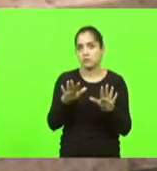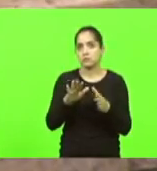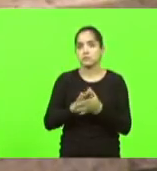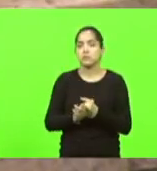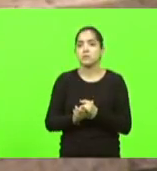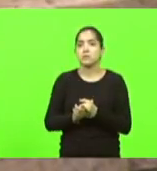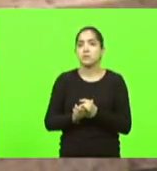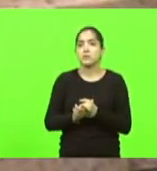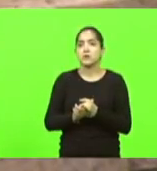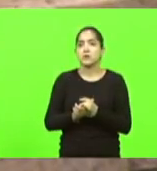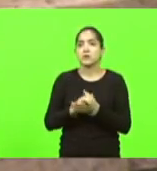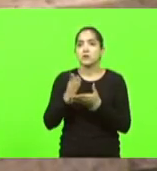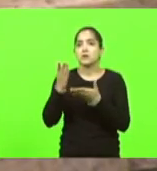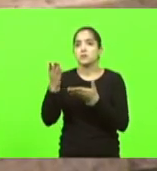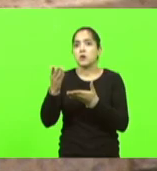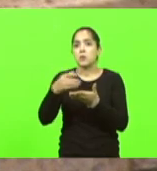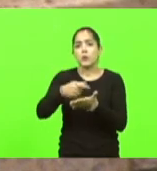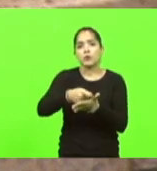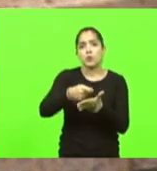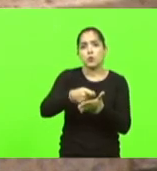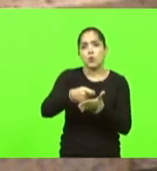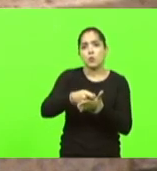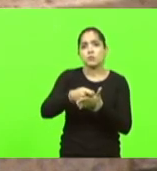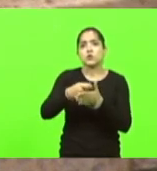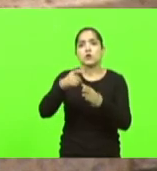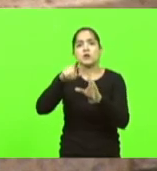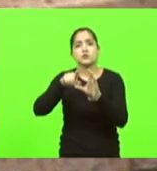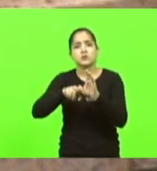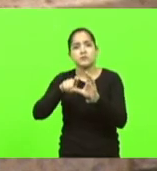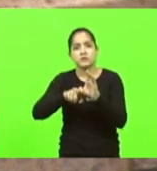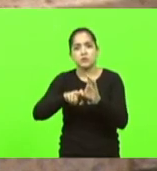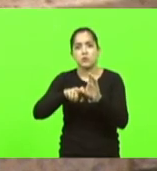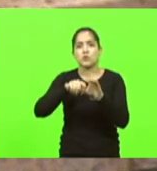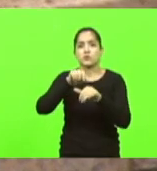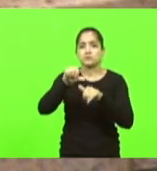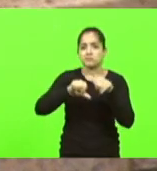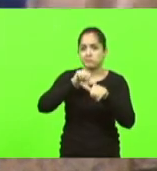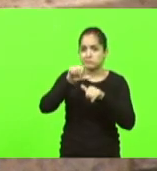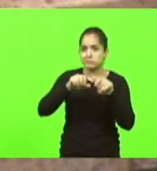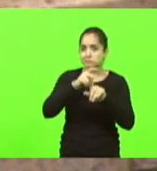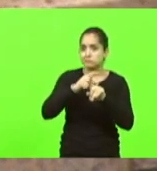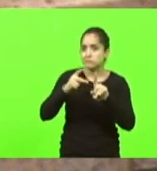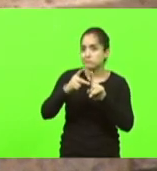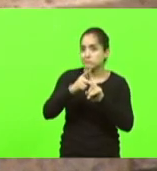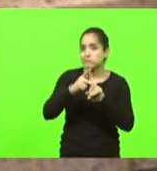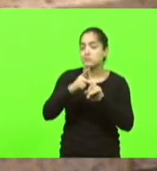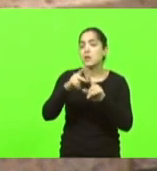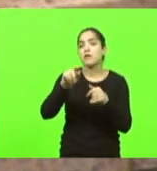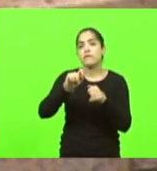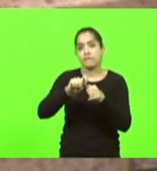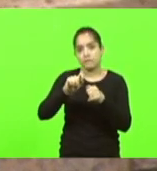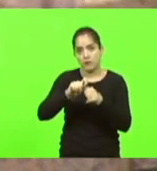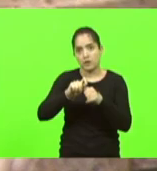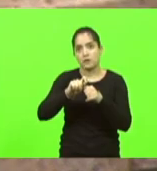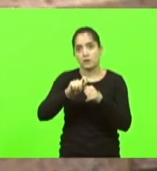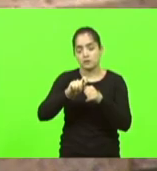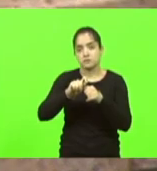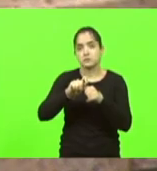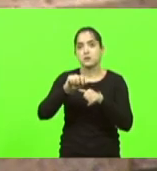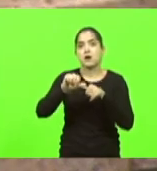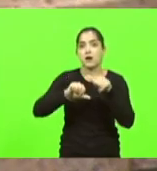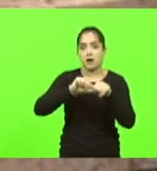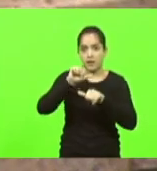Santana lá no Ceará então não cobrou os devedores ao invés de fazer a reforma previdenciária ele fez a reforma previdenciária